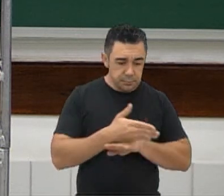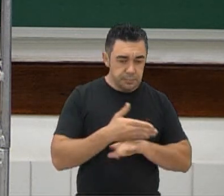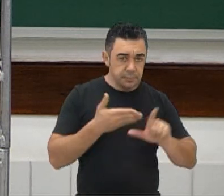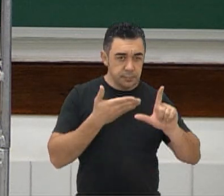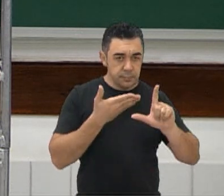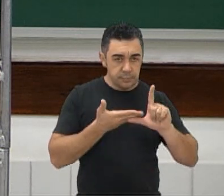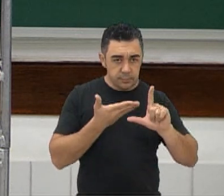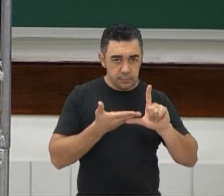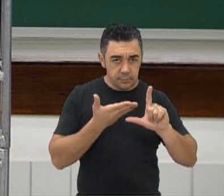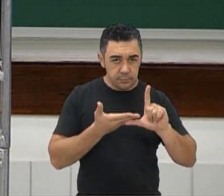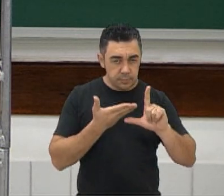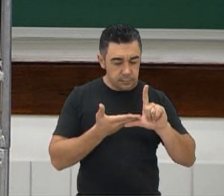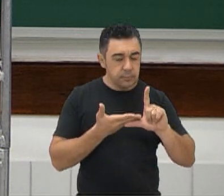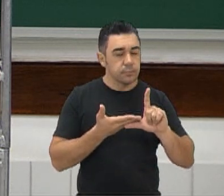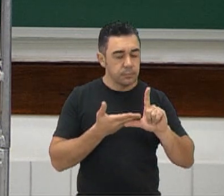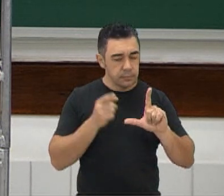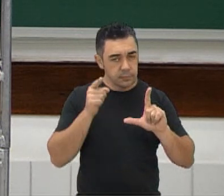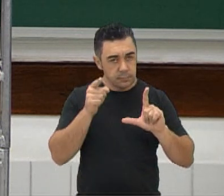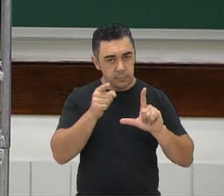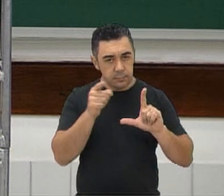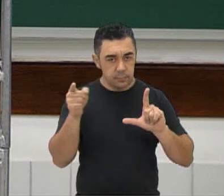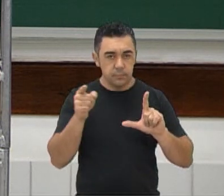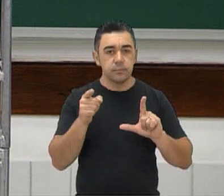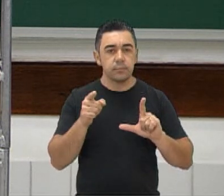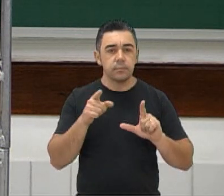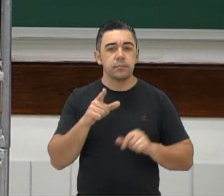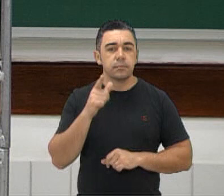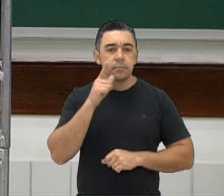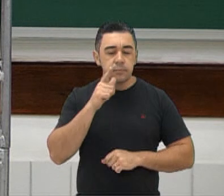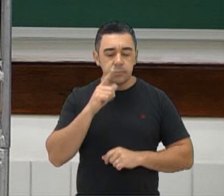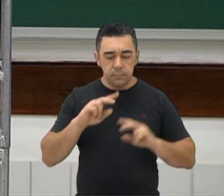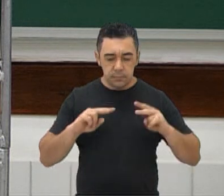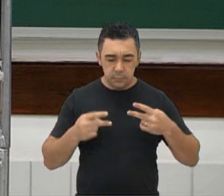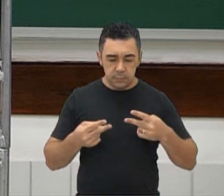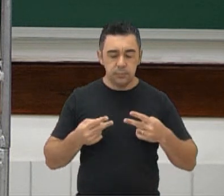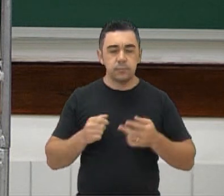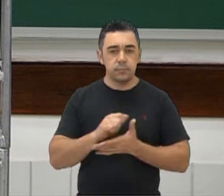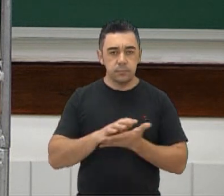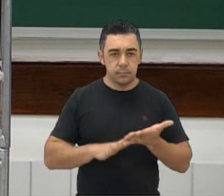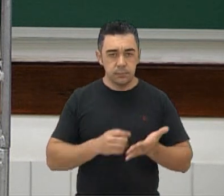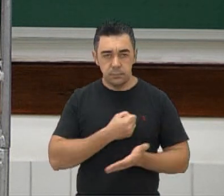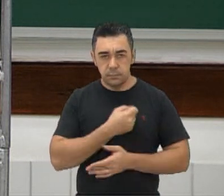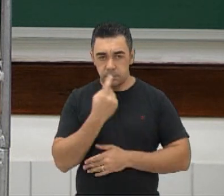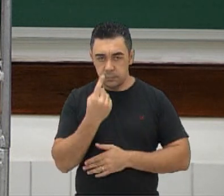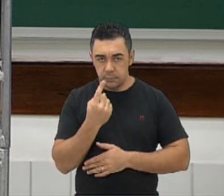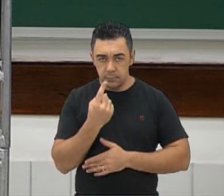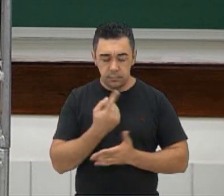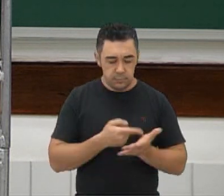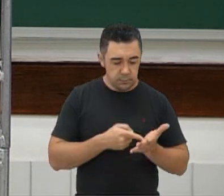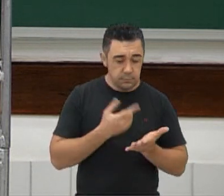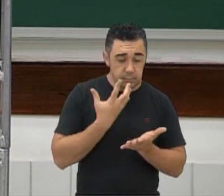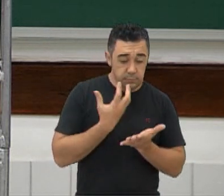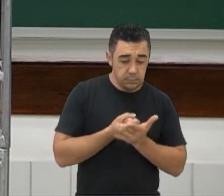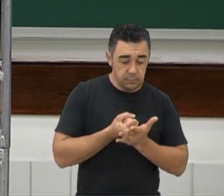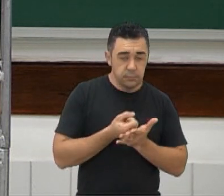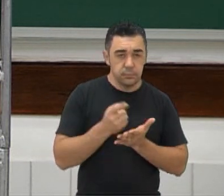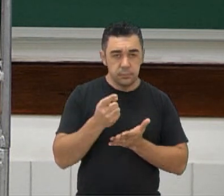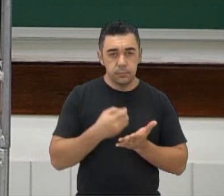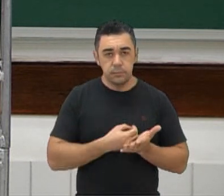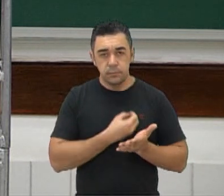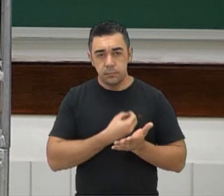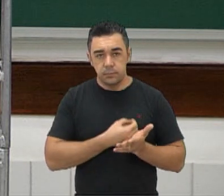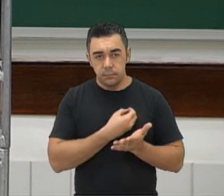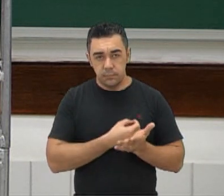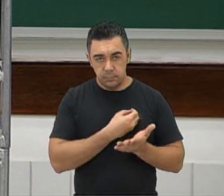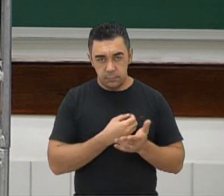ferramenta do Classroom para que vocês confirmem a presença de vocês. Dentro do Classroom tem um link